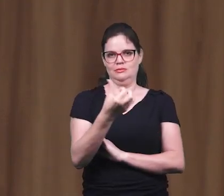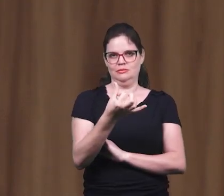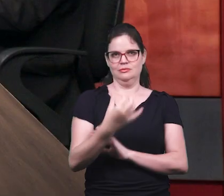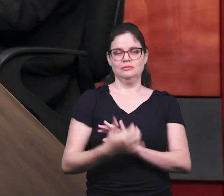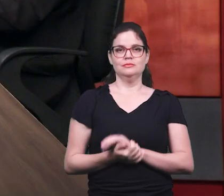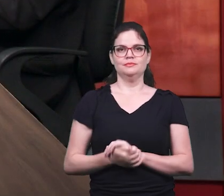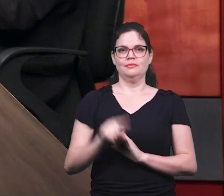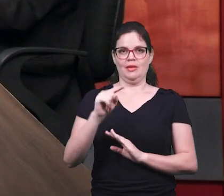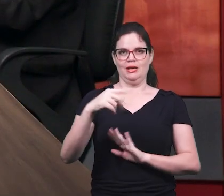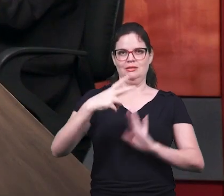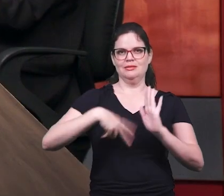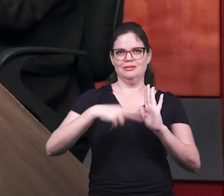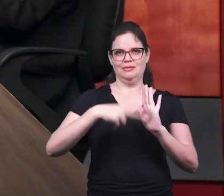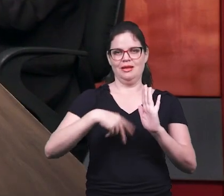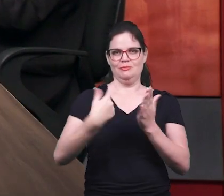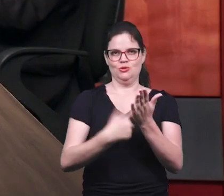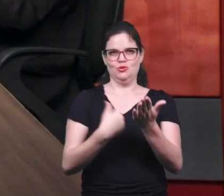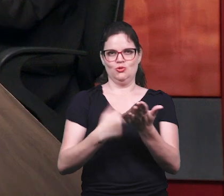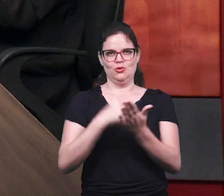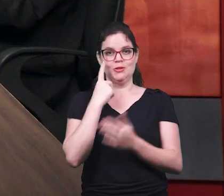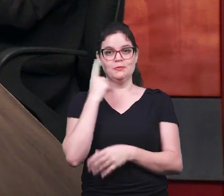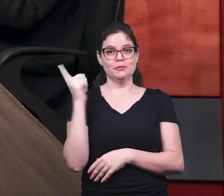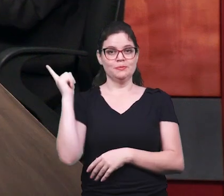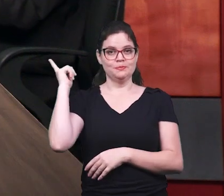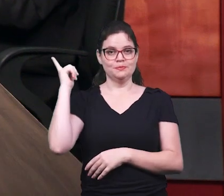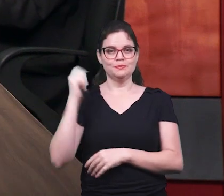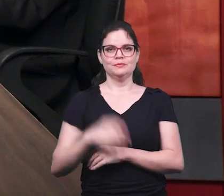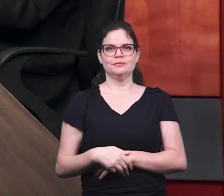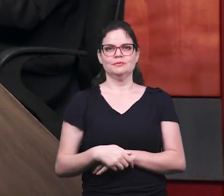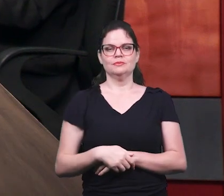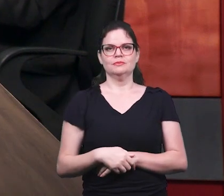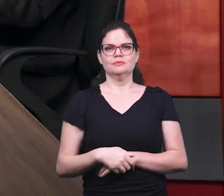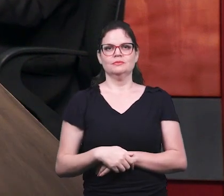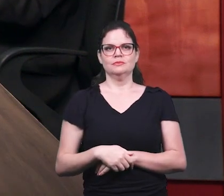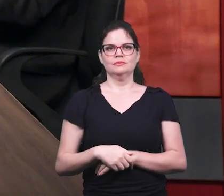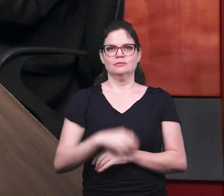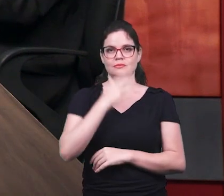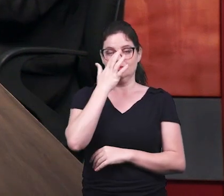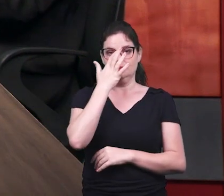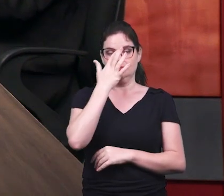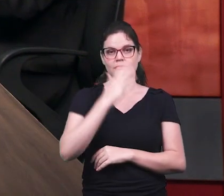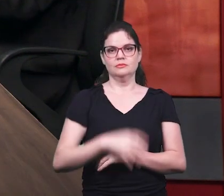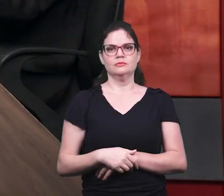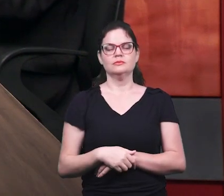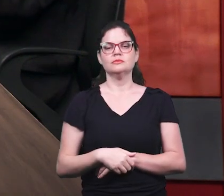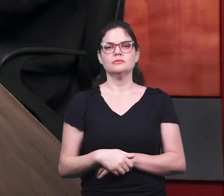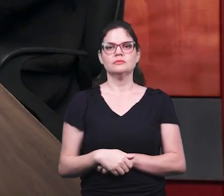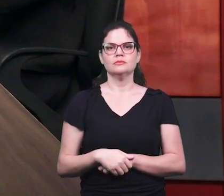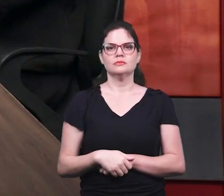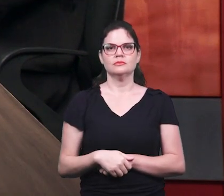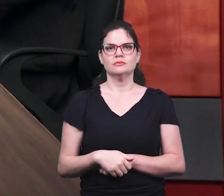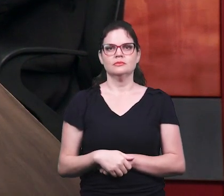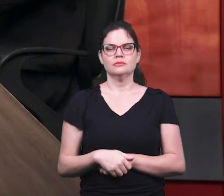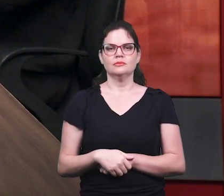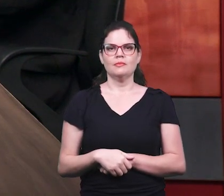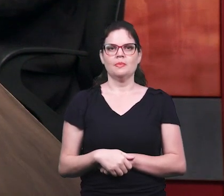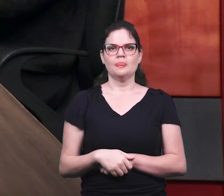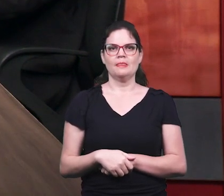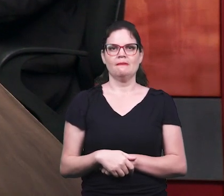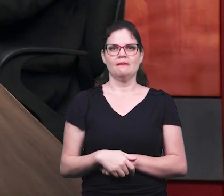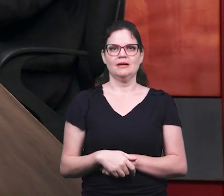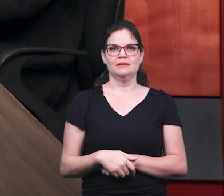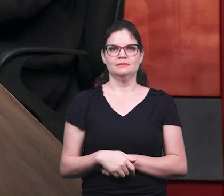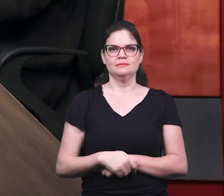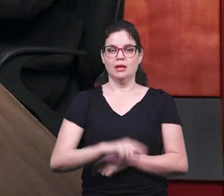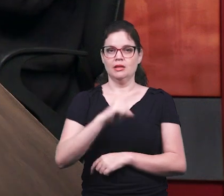nesse livro aqui do John Fox, que foi contemporâneo, então ele é uma fonte primária, ele viveu um pouco depois, né? 100 anos